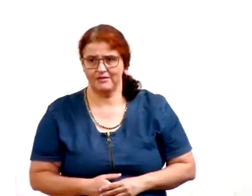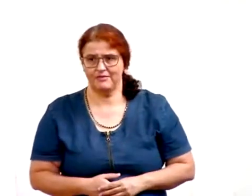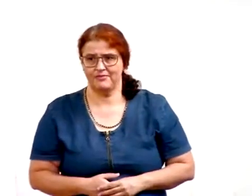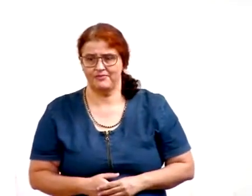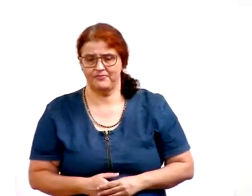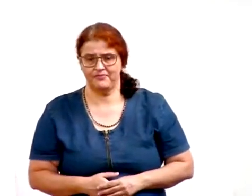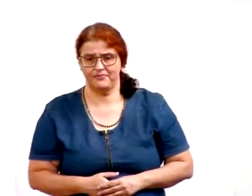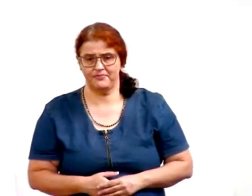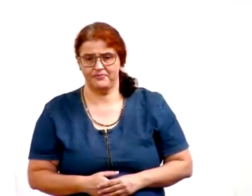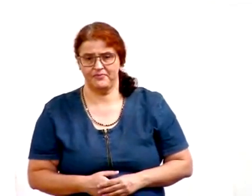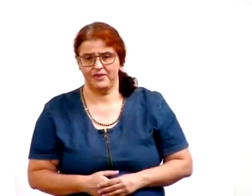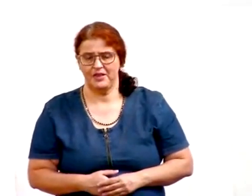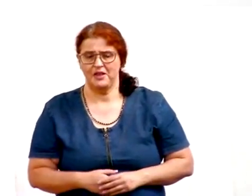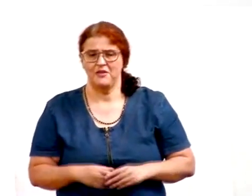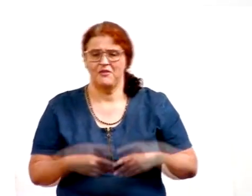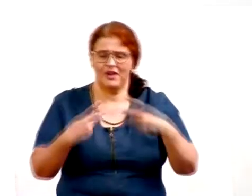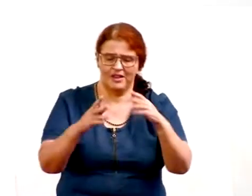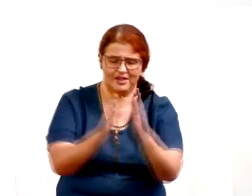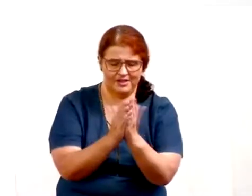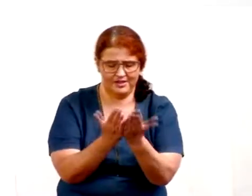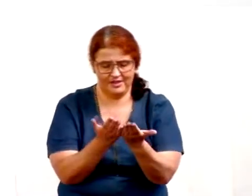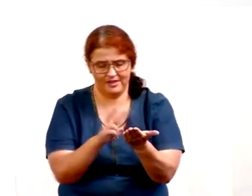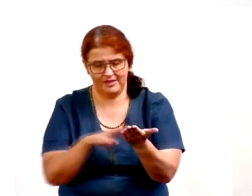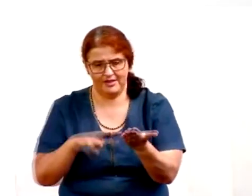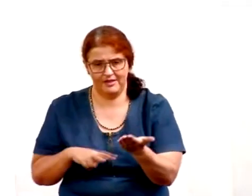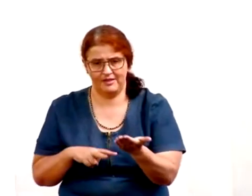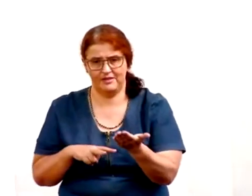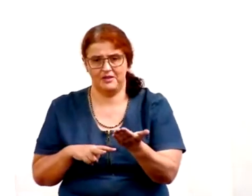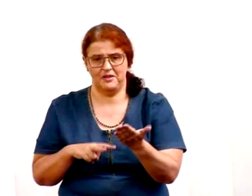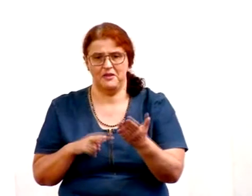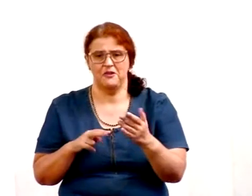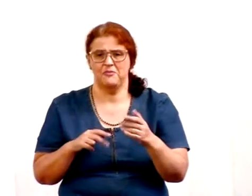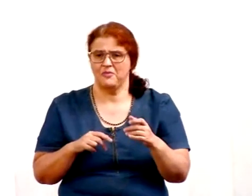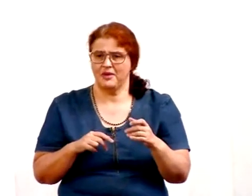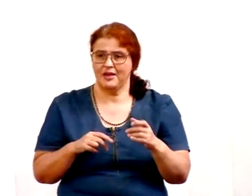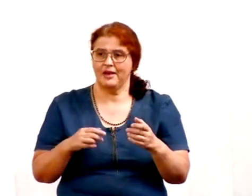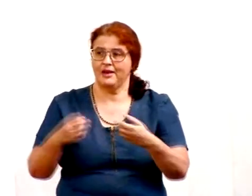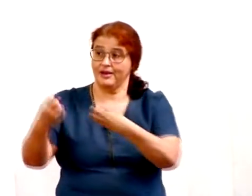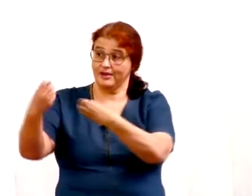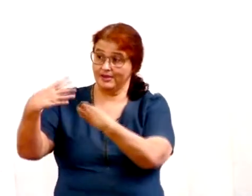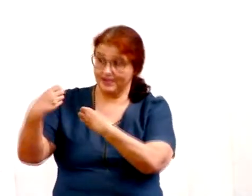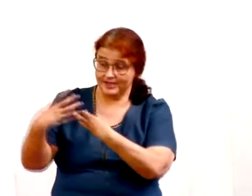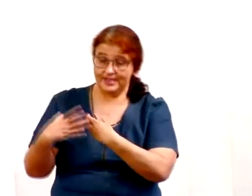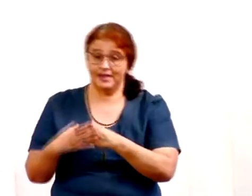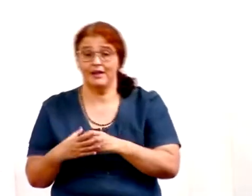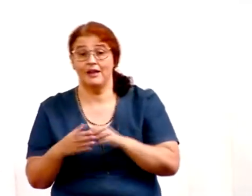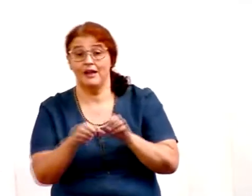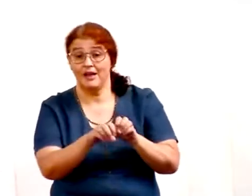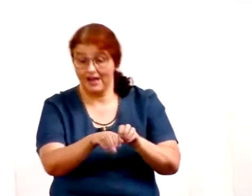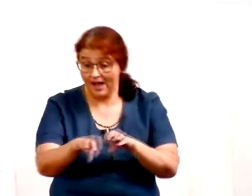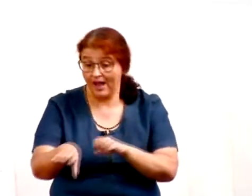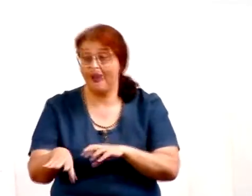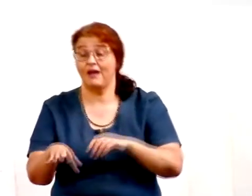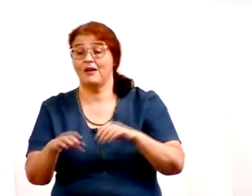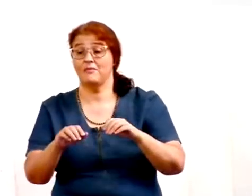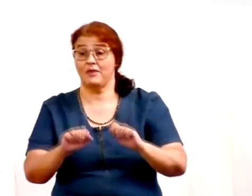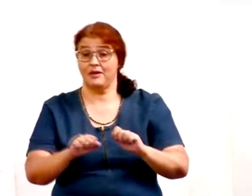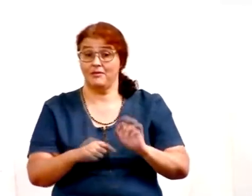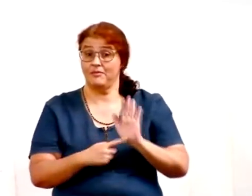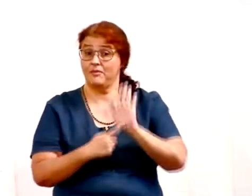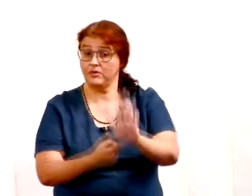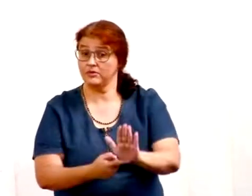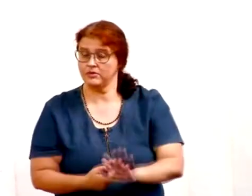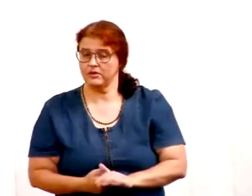ao longo da carta, para orientá-los, para adverti-los. Mas Paulo constantemente se dirige a ele